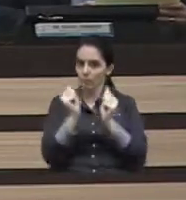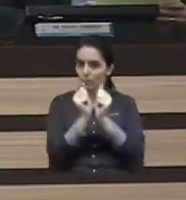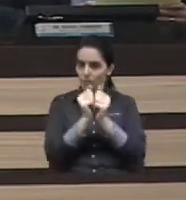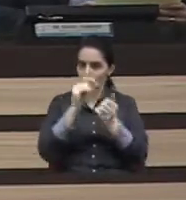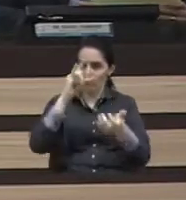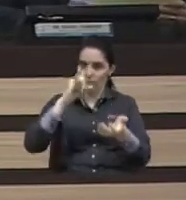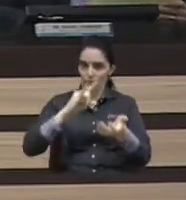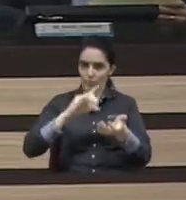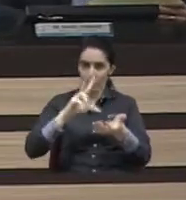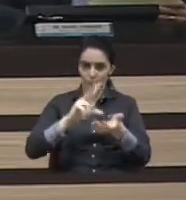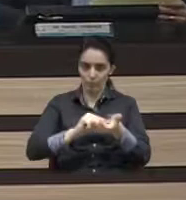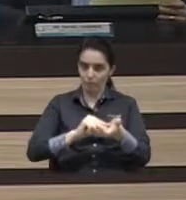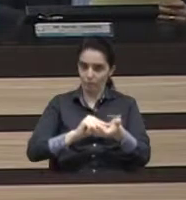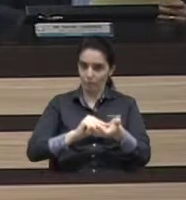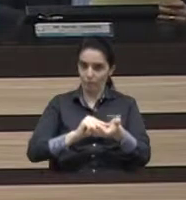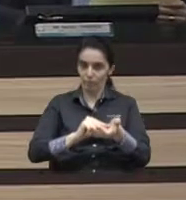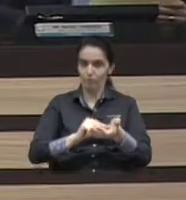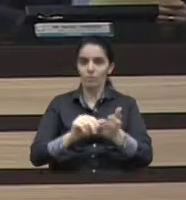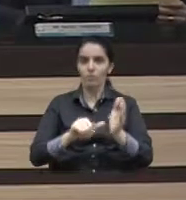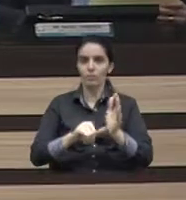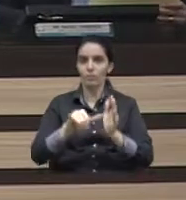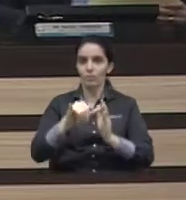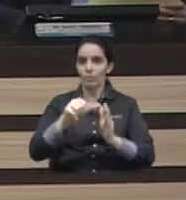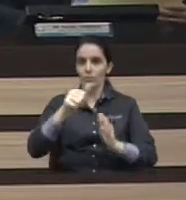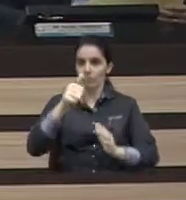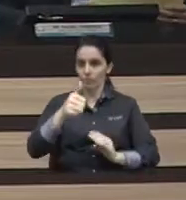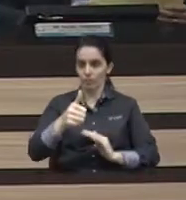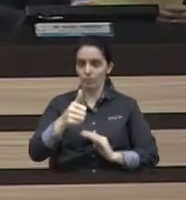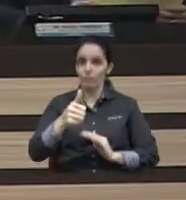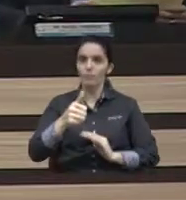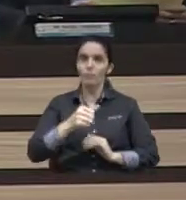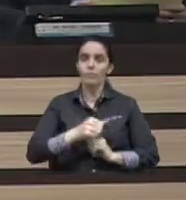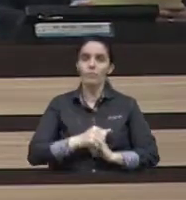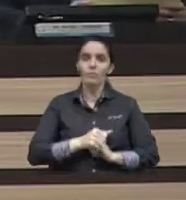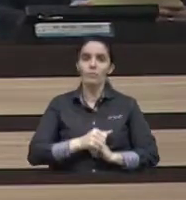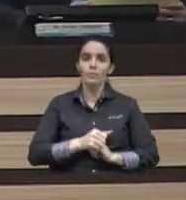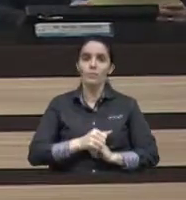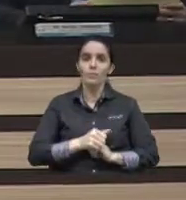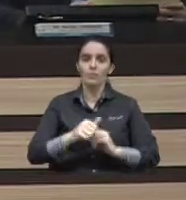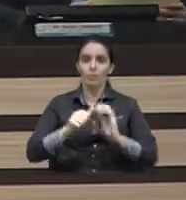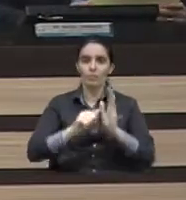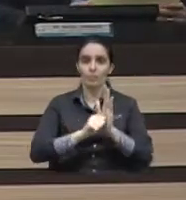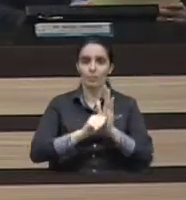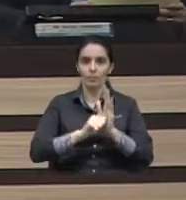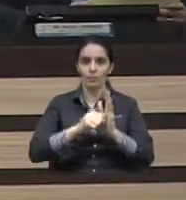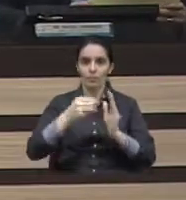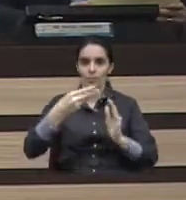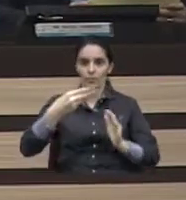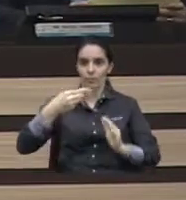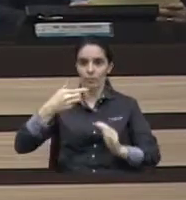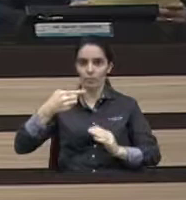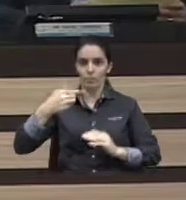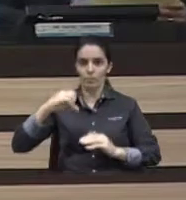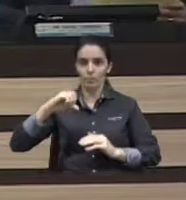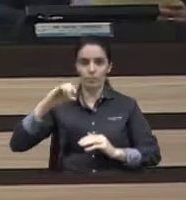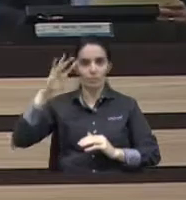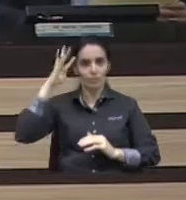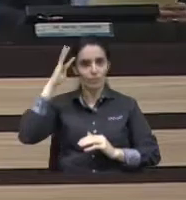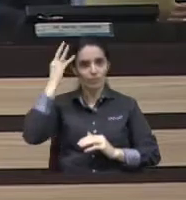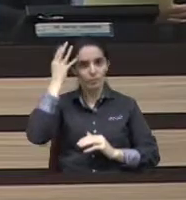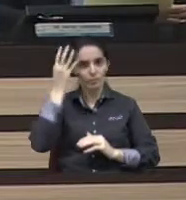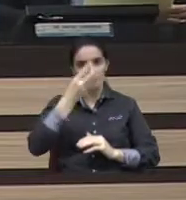presente requerimento, nos termos do inciso 1, primeiro do artigo 329 da resolução